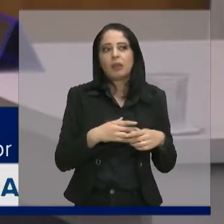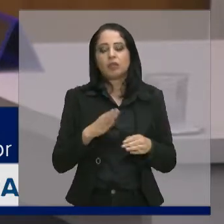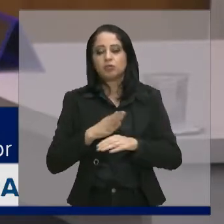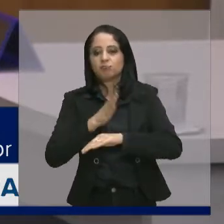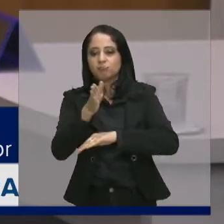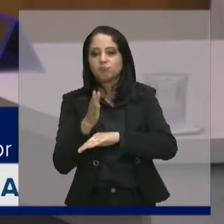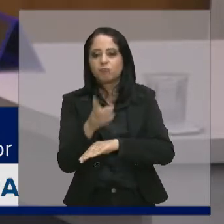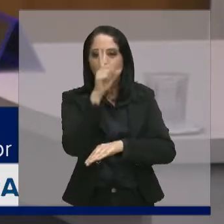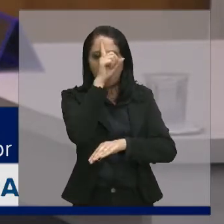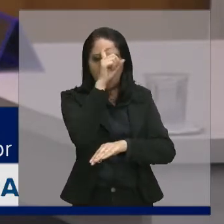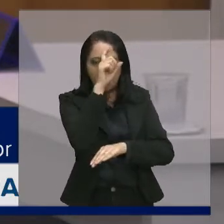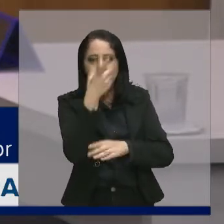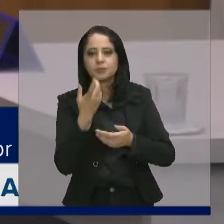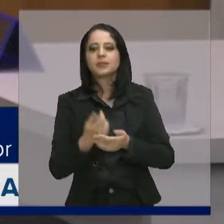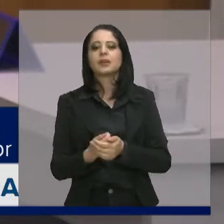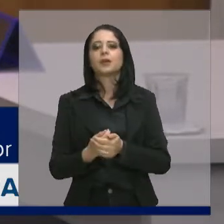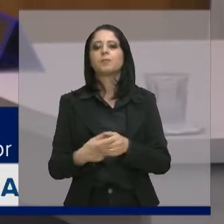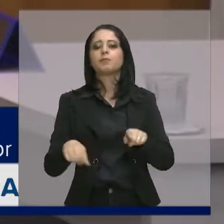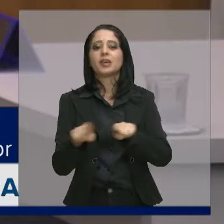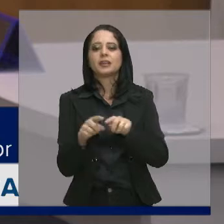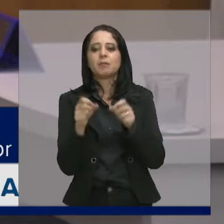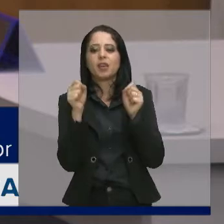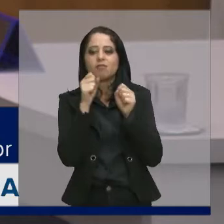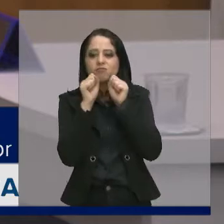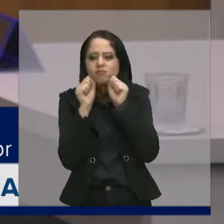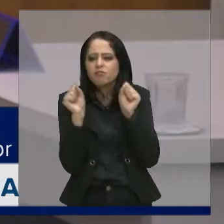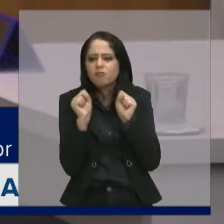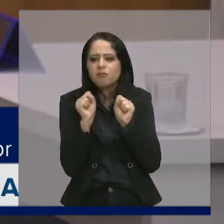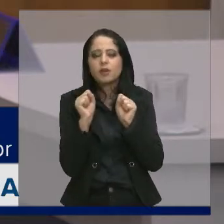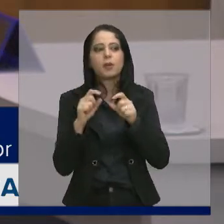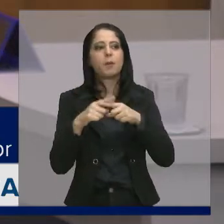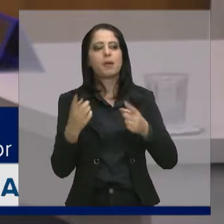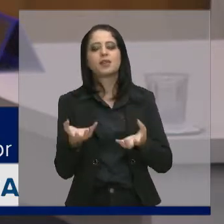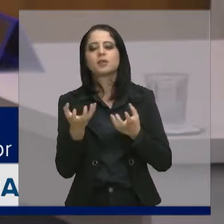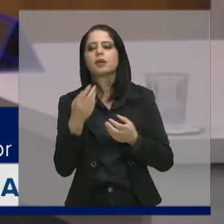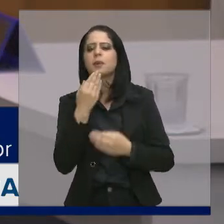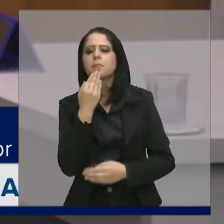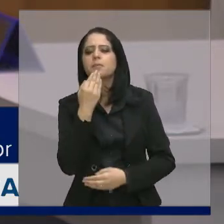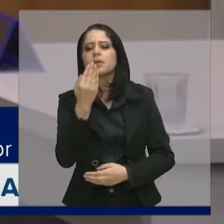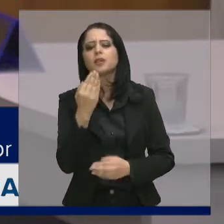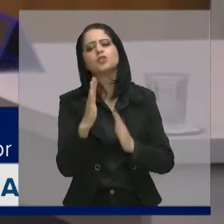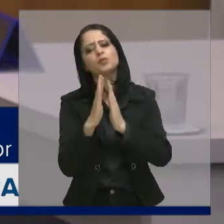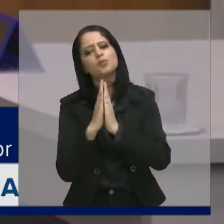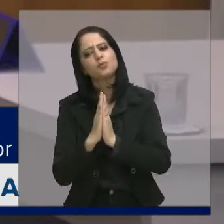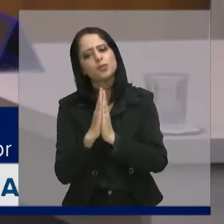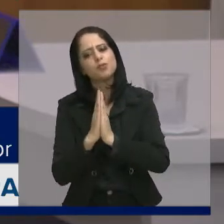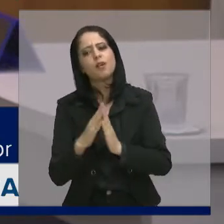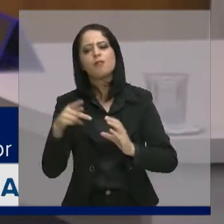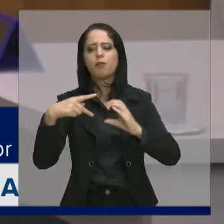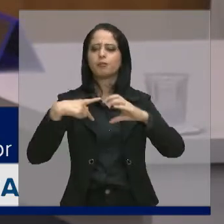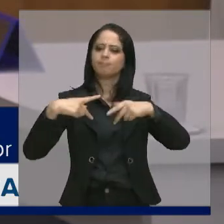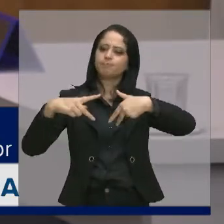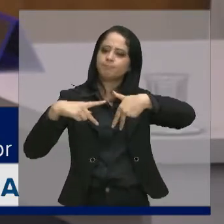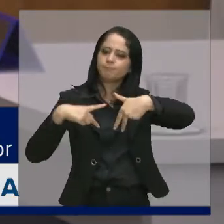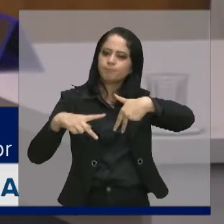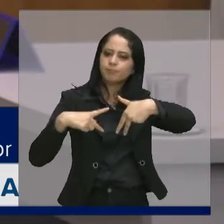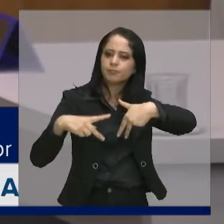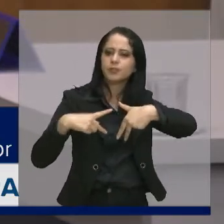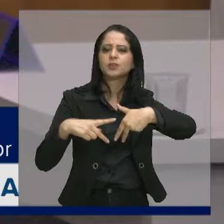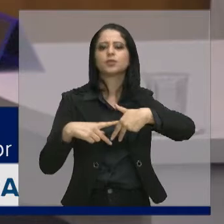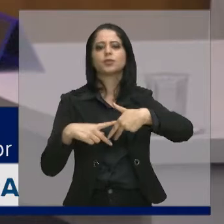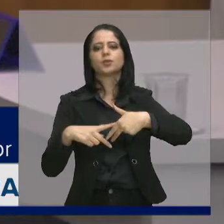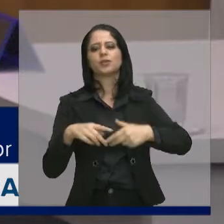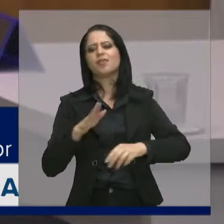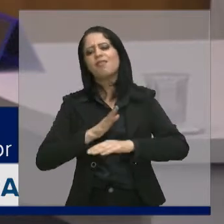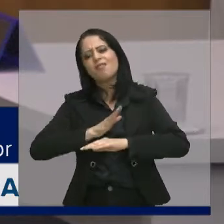pessoas, mas eu quero aqui fazer um apelo ao joseense que possa ir